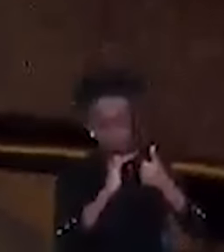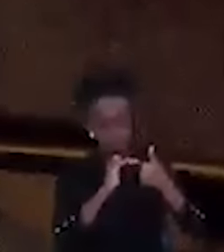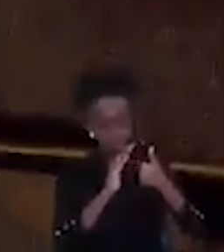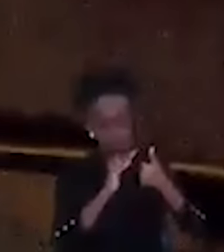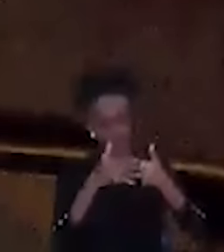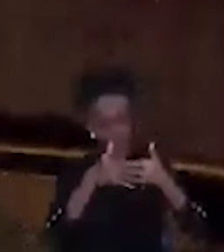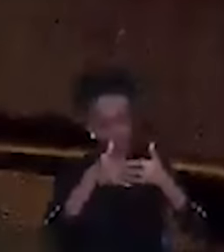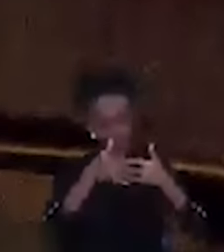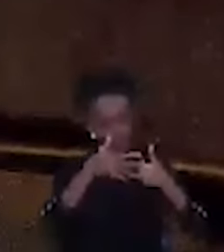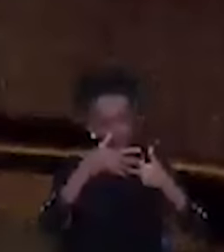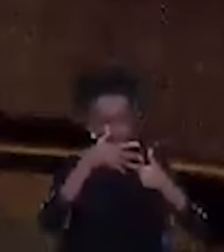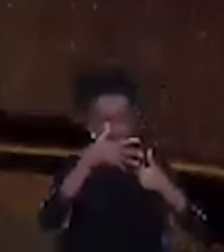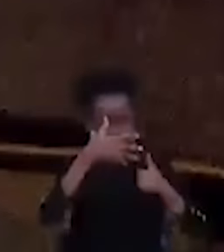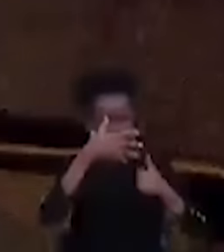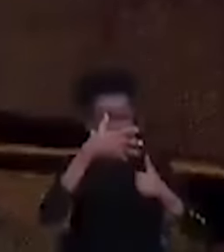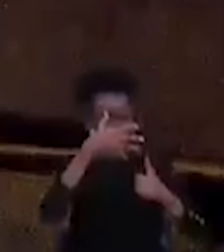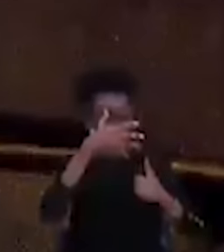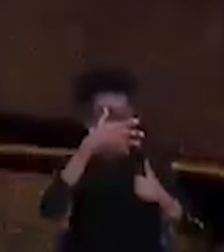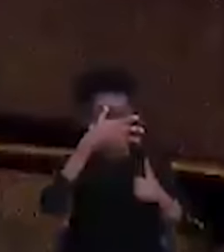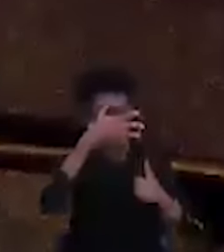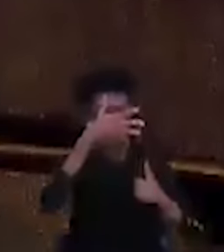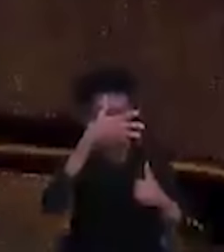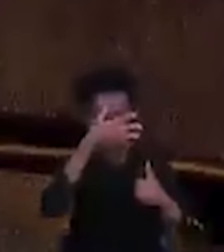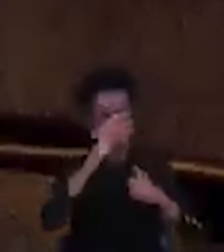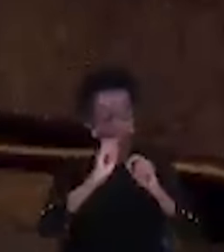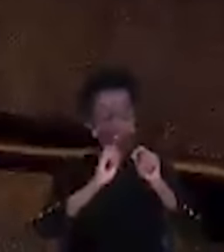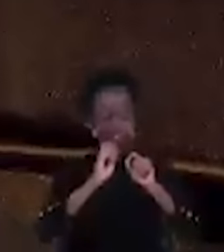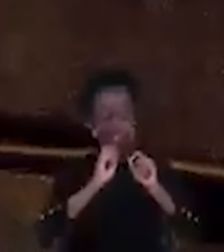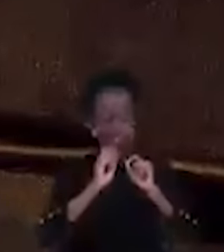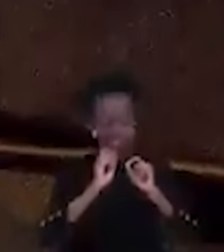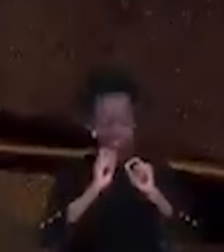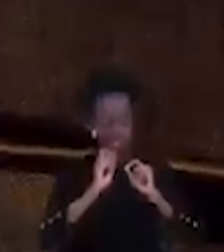assim é o Senhor estendendo a sua mão para que coloquemos